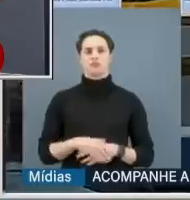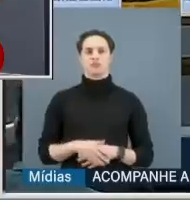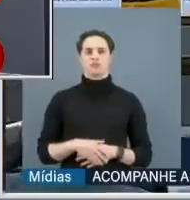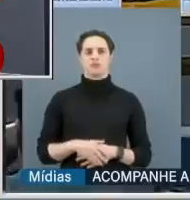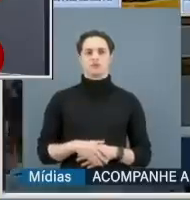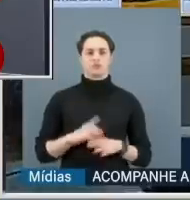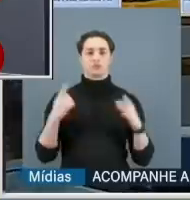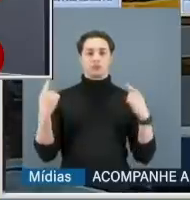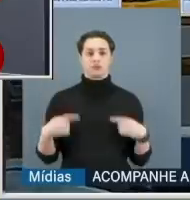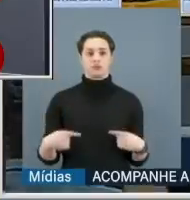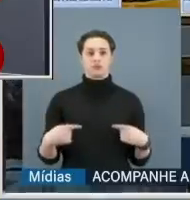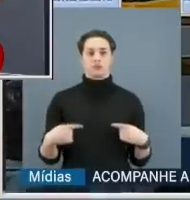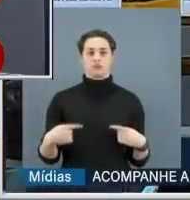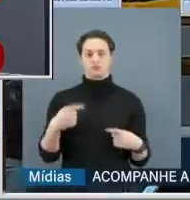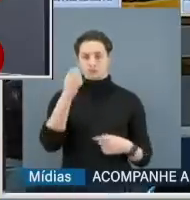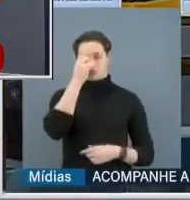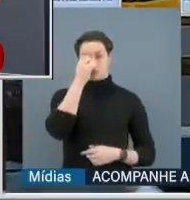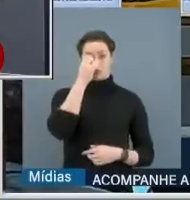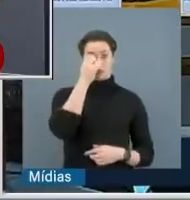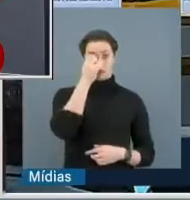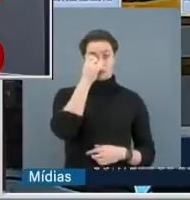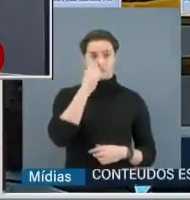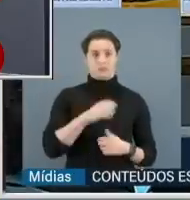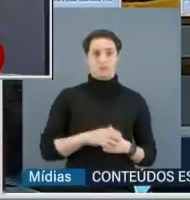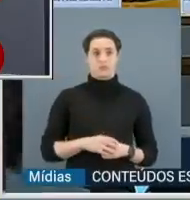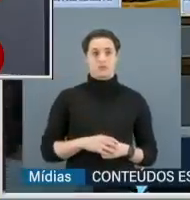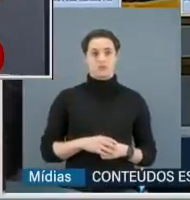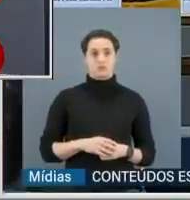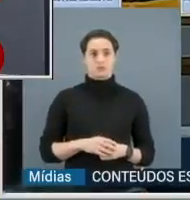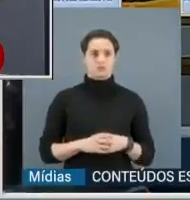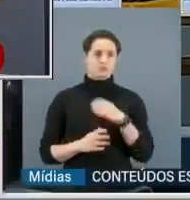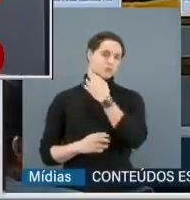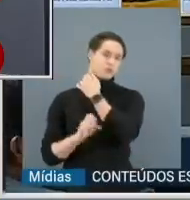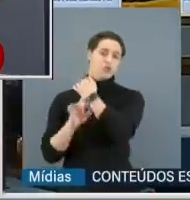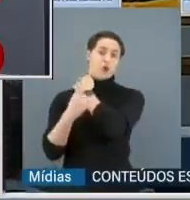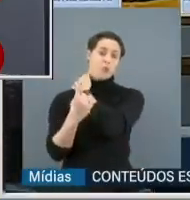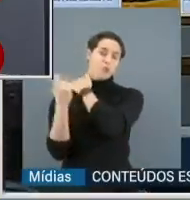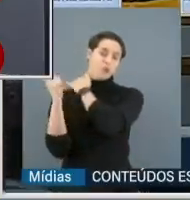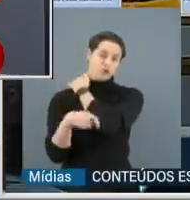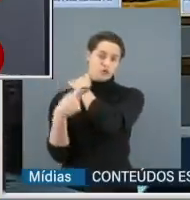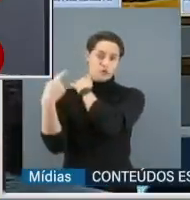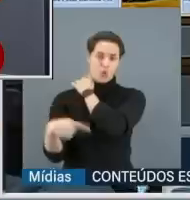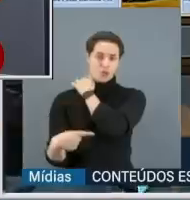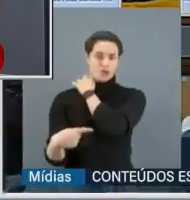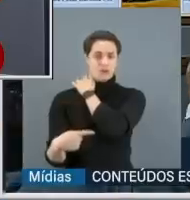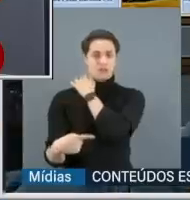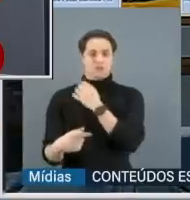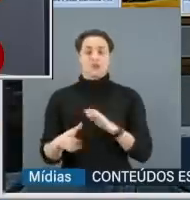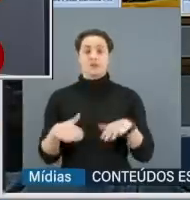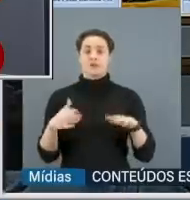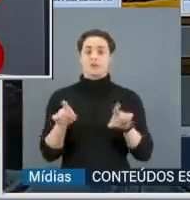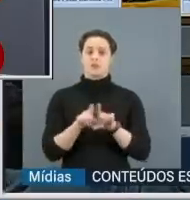Não entregou. Ele usou do seu direito de não se autoincriminar. E é disso que se